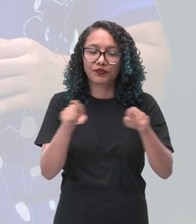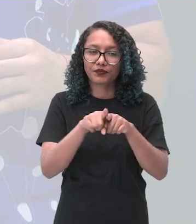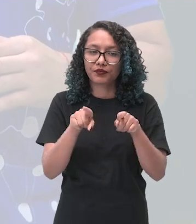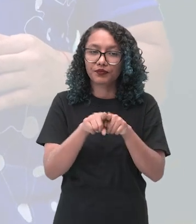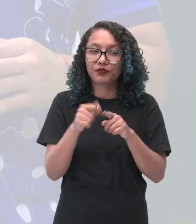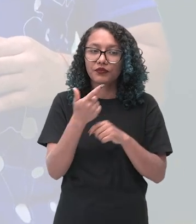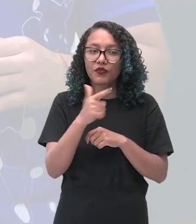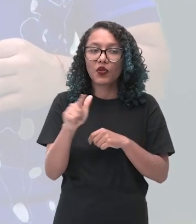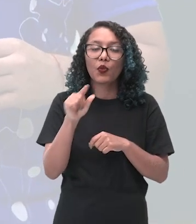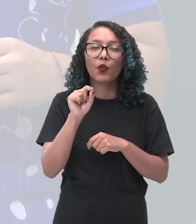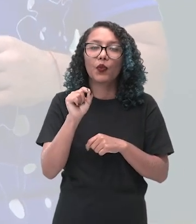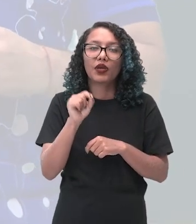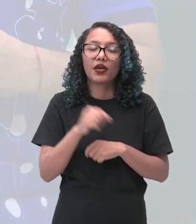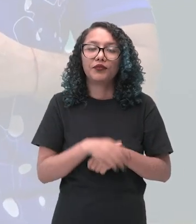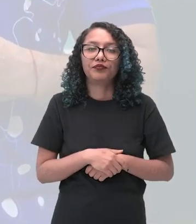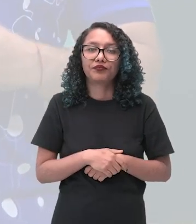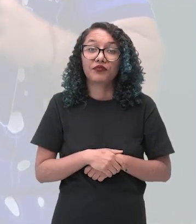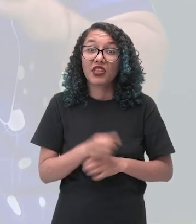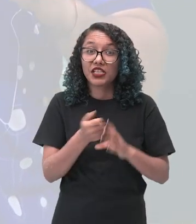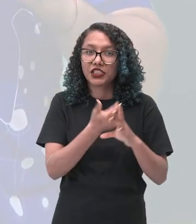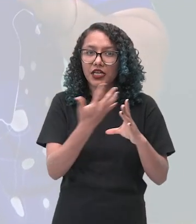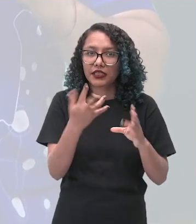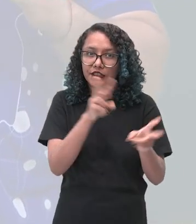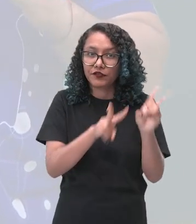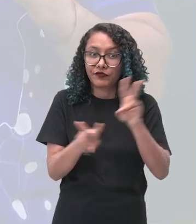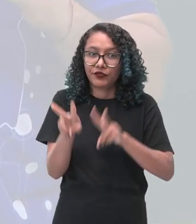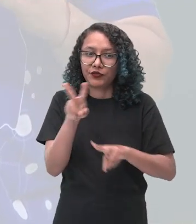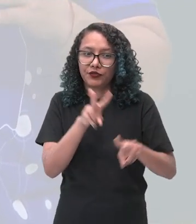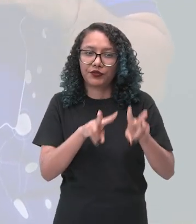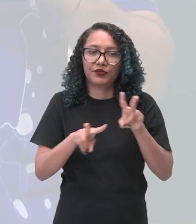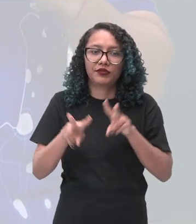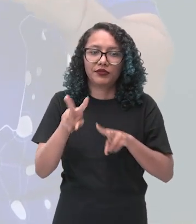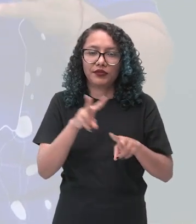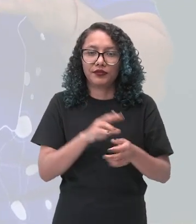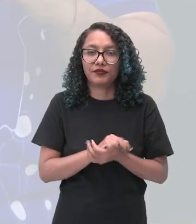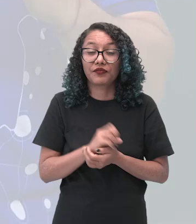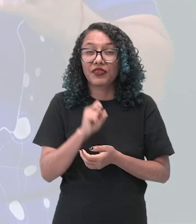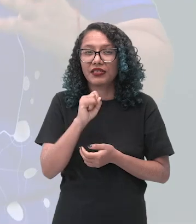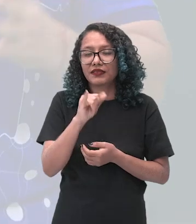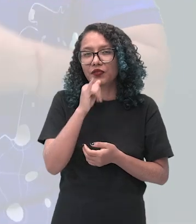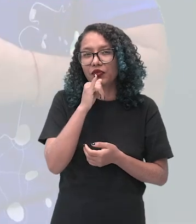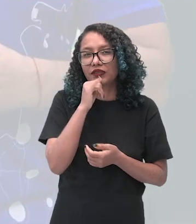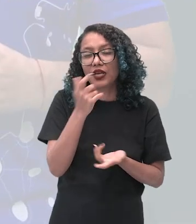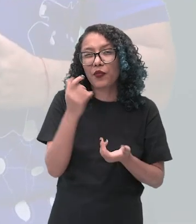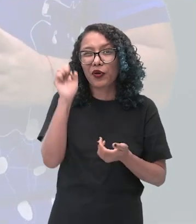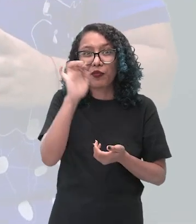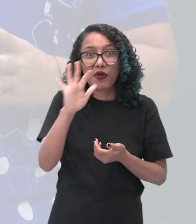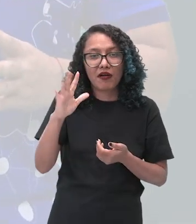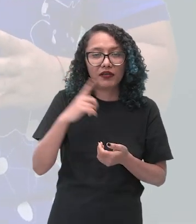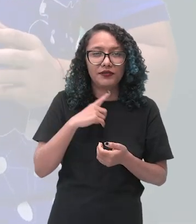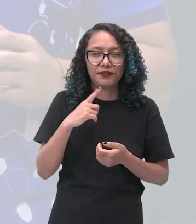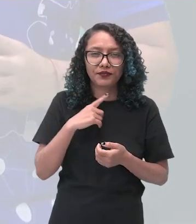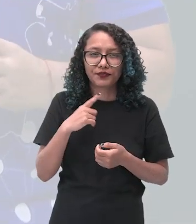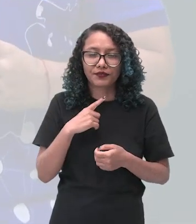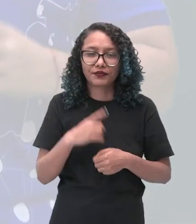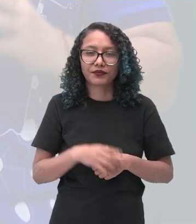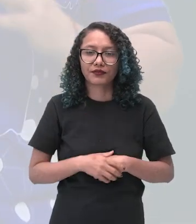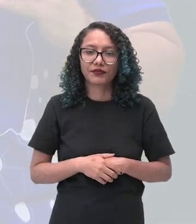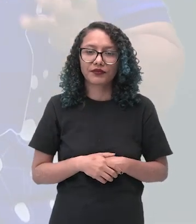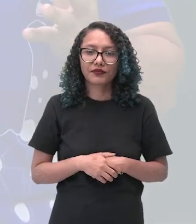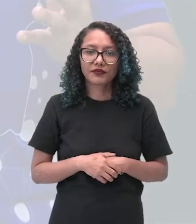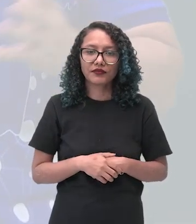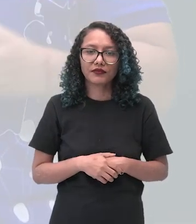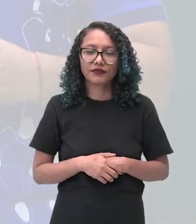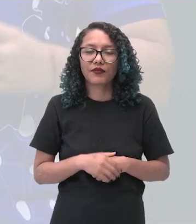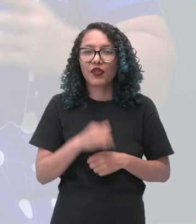os visuais, ok? Se você olhou para lá, uma imagem. Se você vê uma imagem